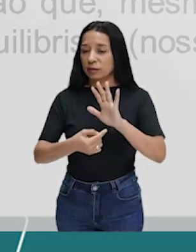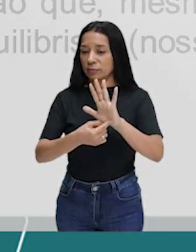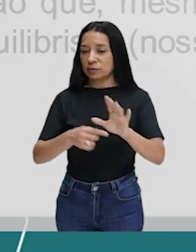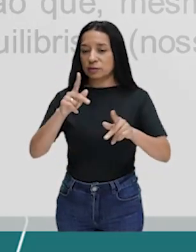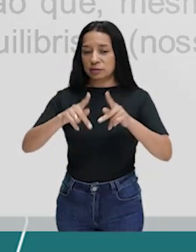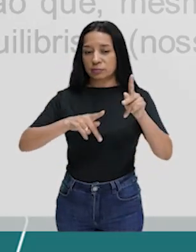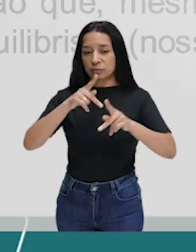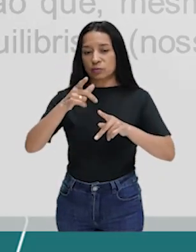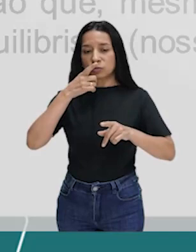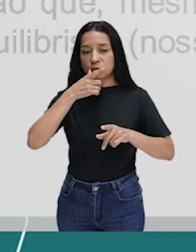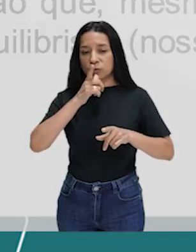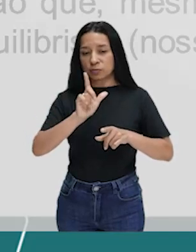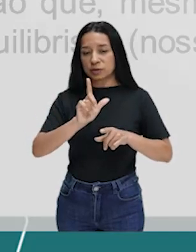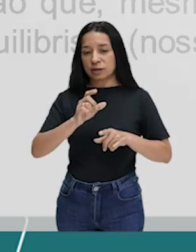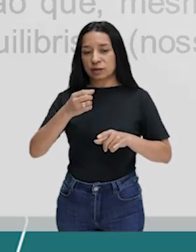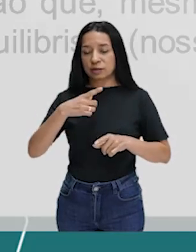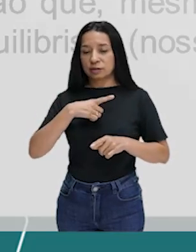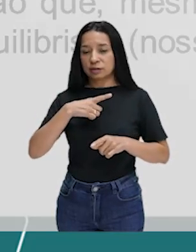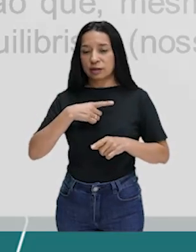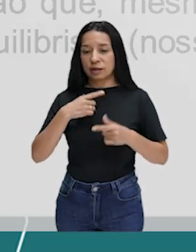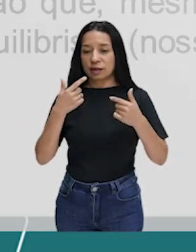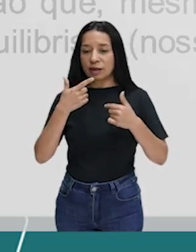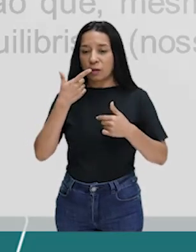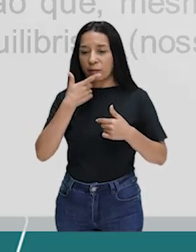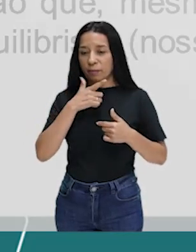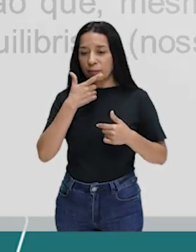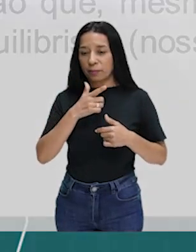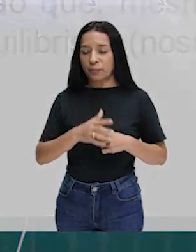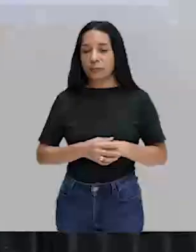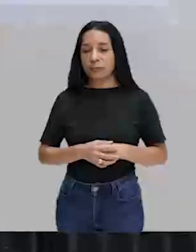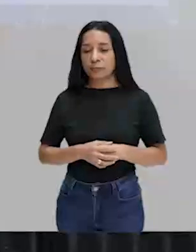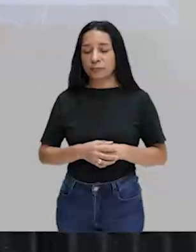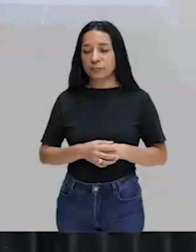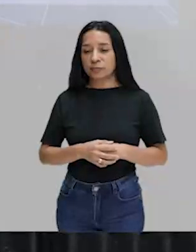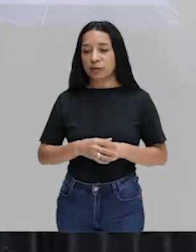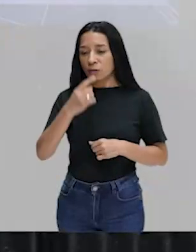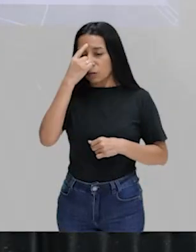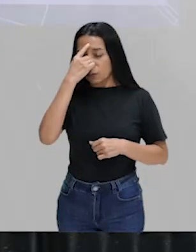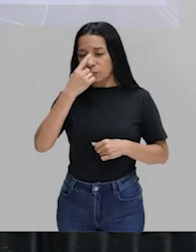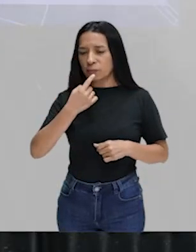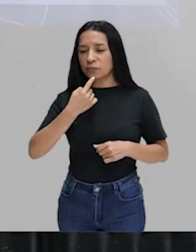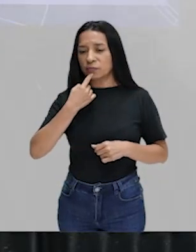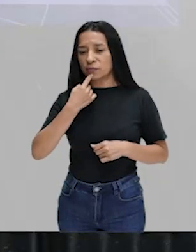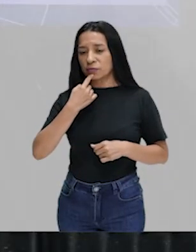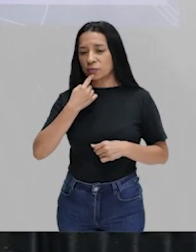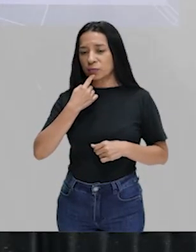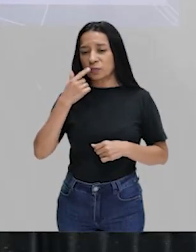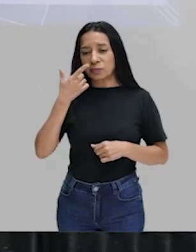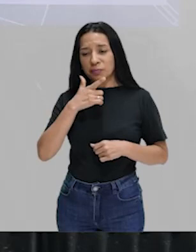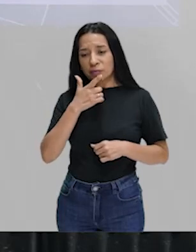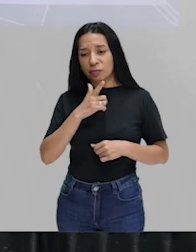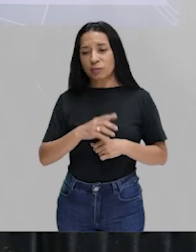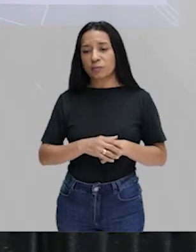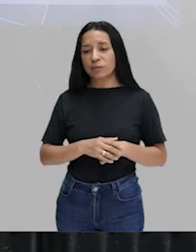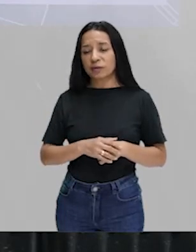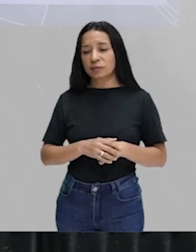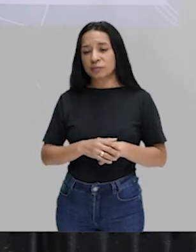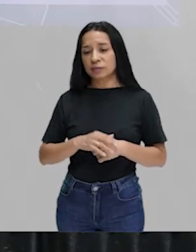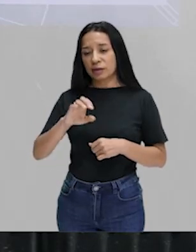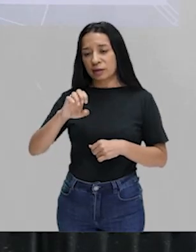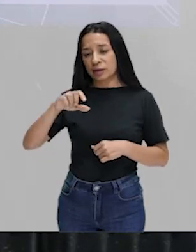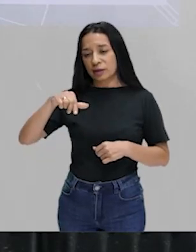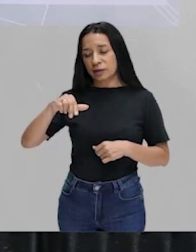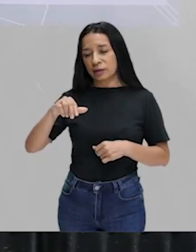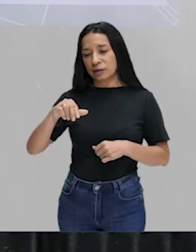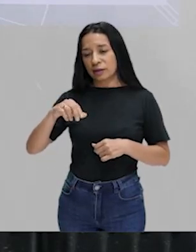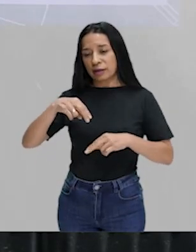consegue manter o bom humor. O Carlitos é uma figura humorística, uma figura cômica. E o equilibrista, que é